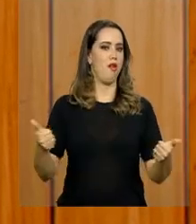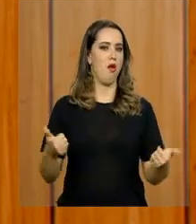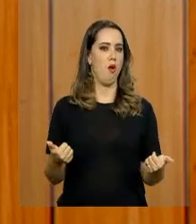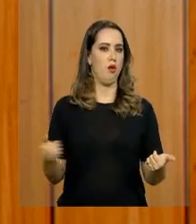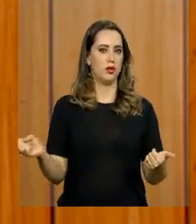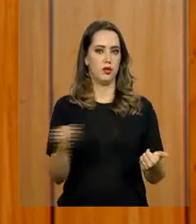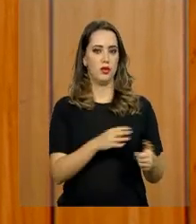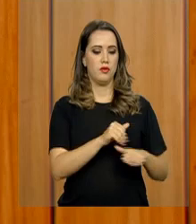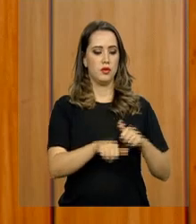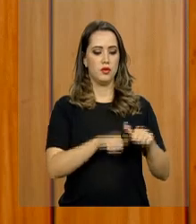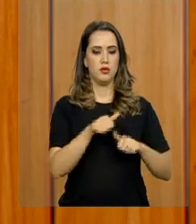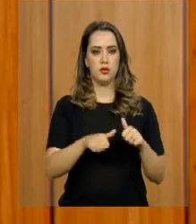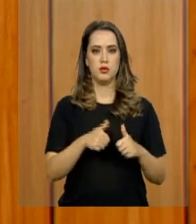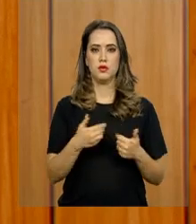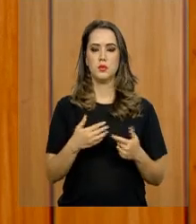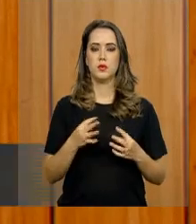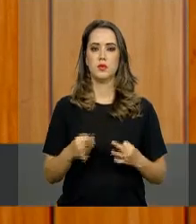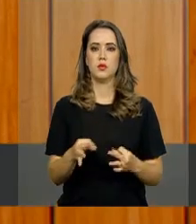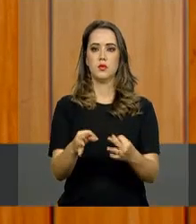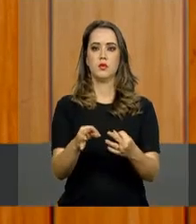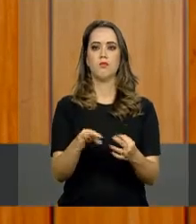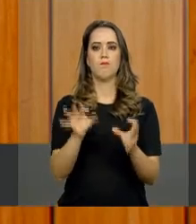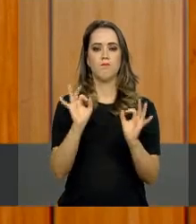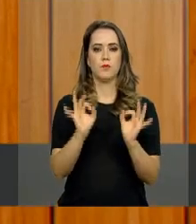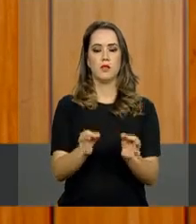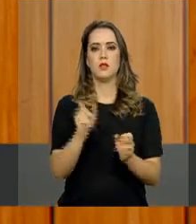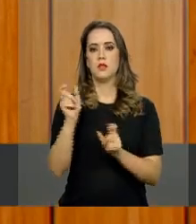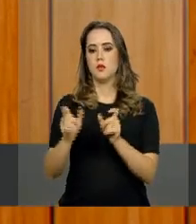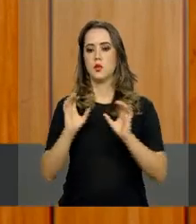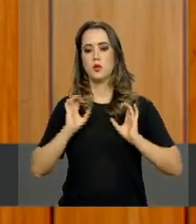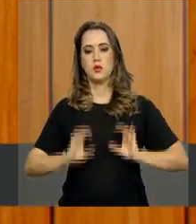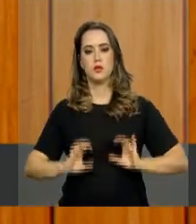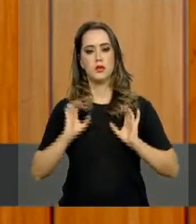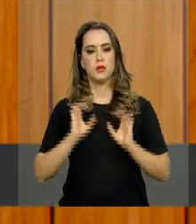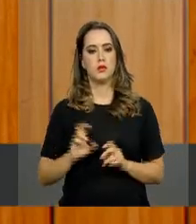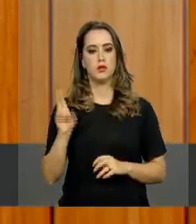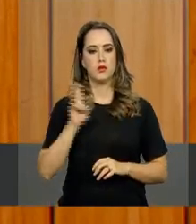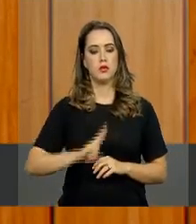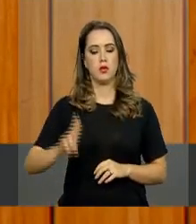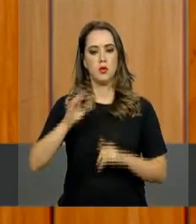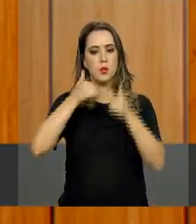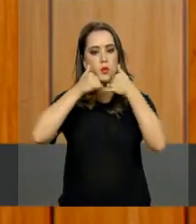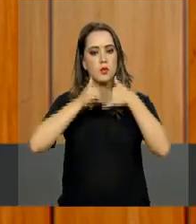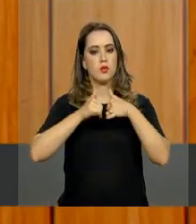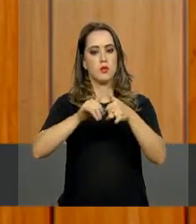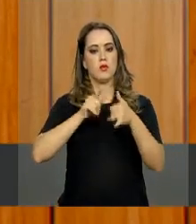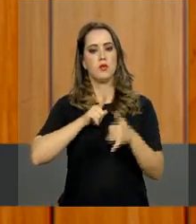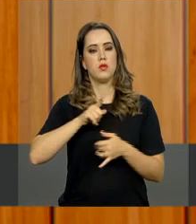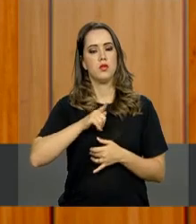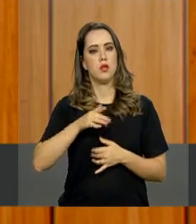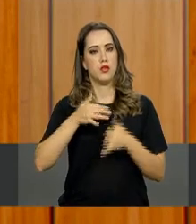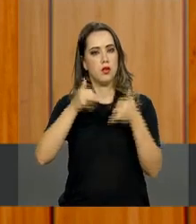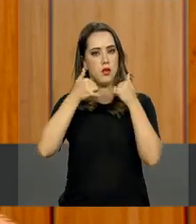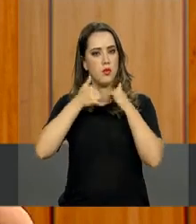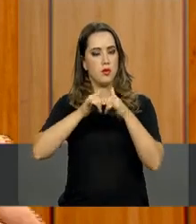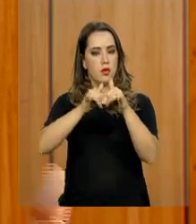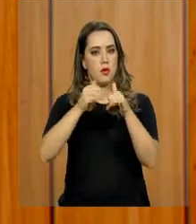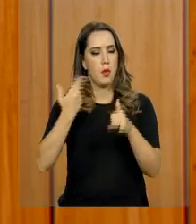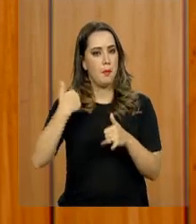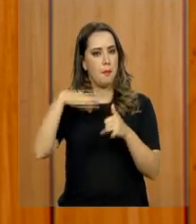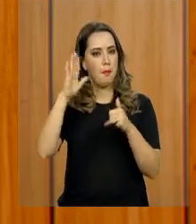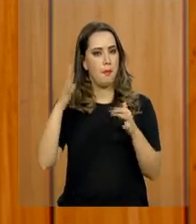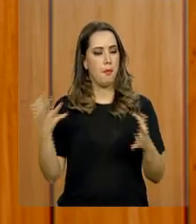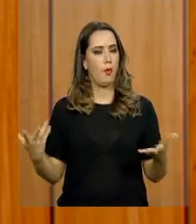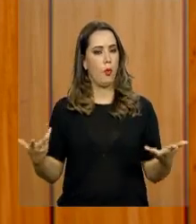da infraestrutura do país com certeza o cidadão que utiliza da energia ele terá uma energia mais com mais